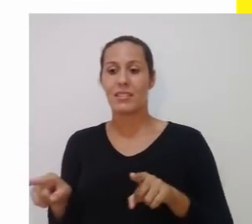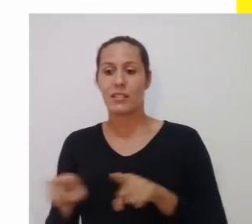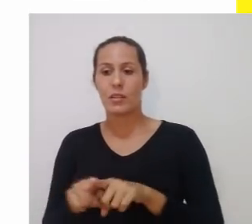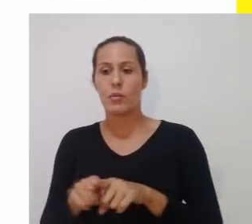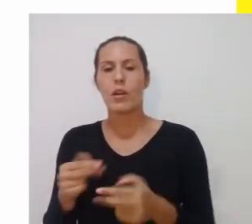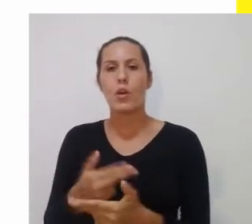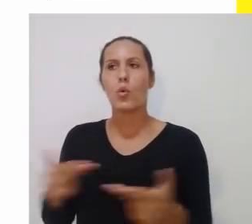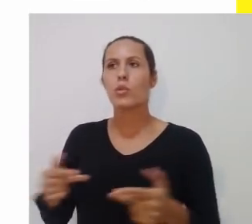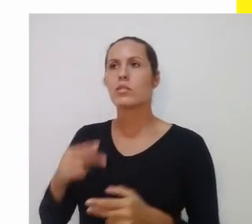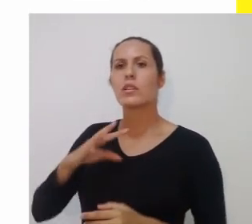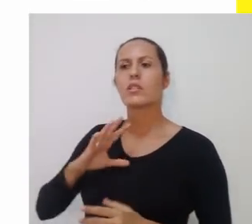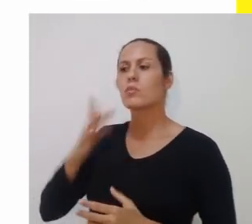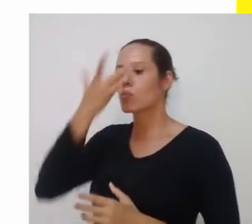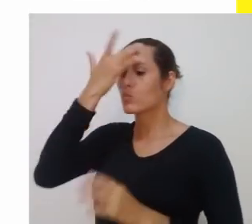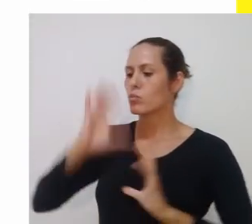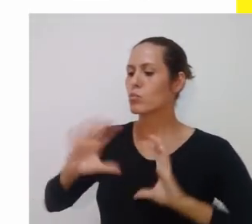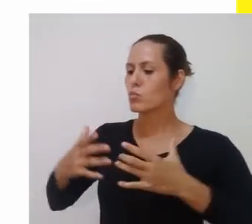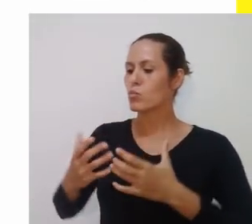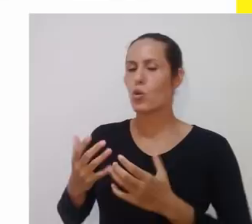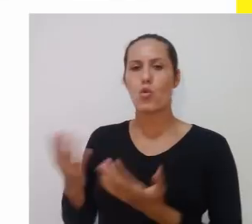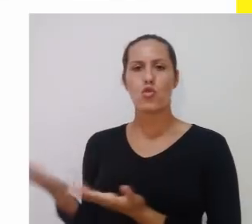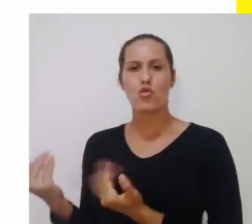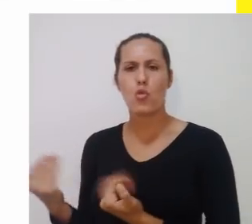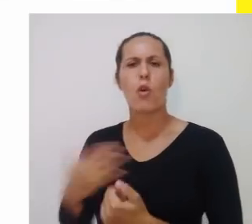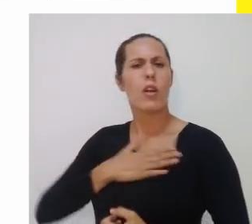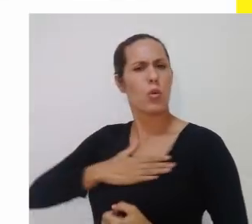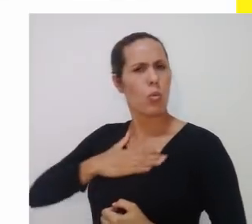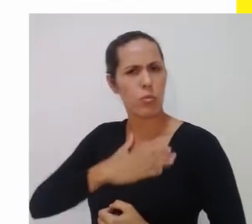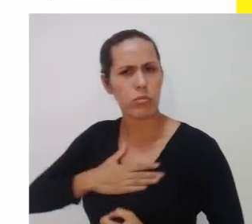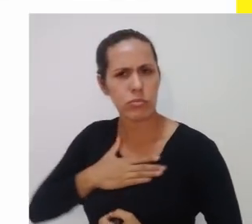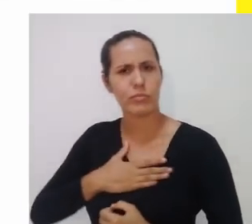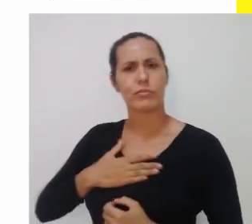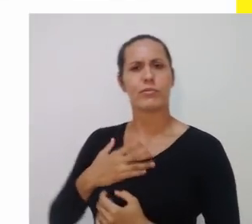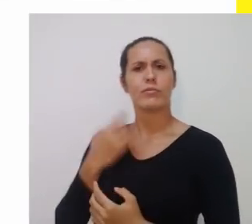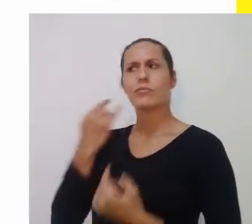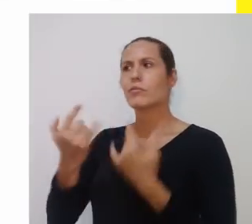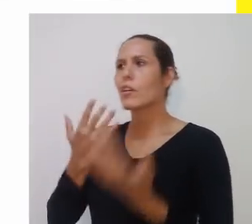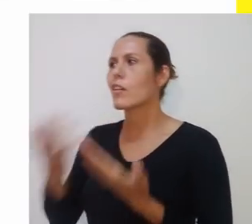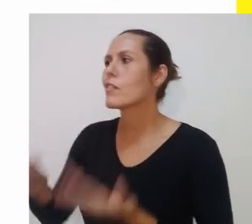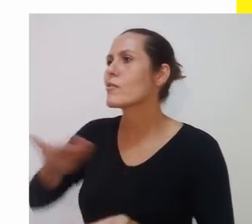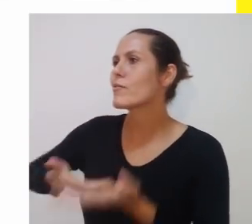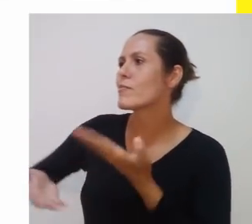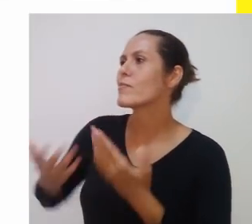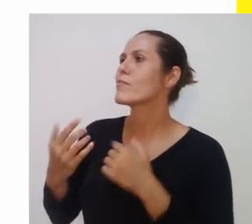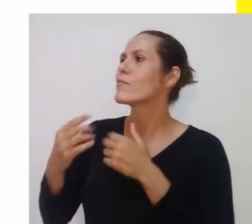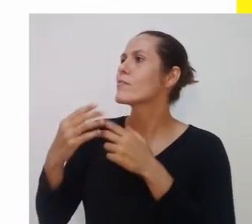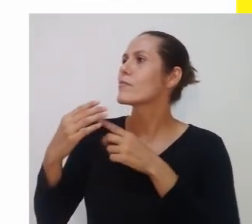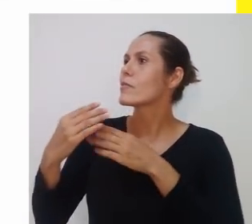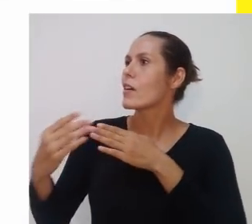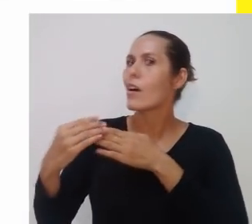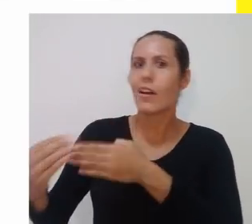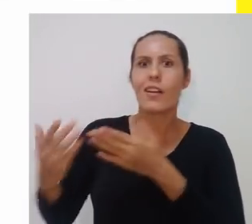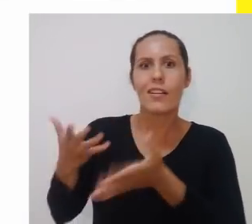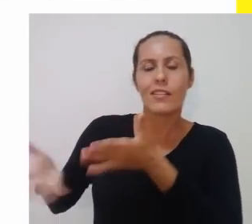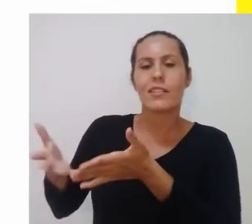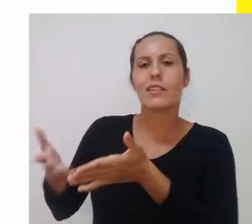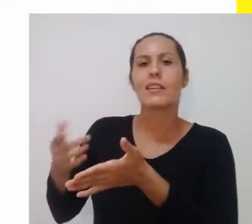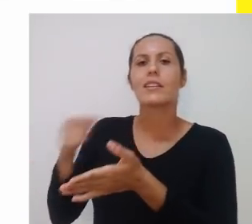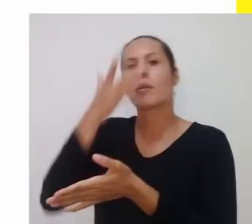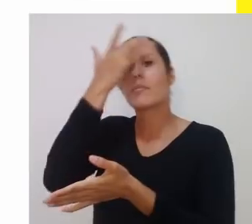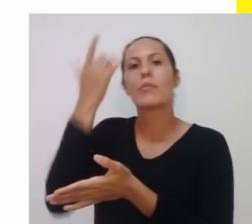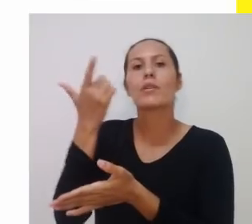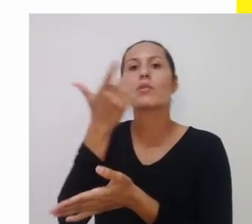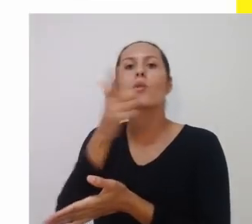pelos jovens, que é algo que é consumido pelos jovens. Eles gostam, eles acompanham, eles não só fazem, mas como eles